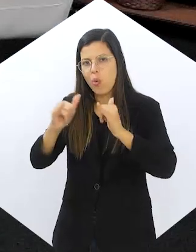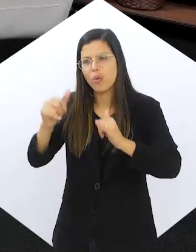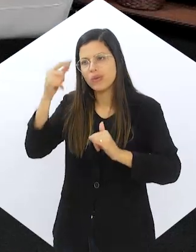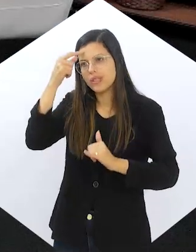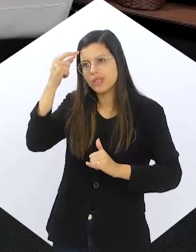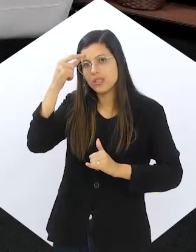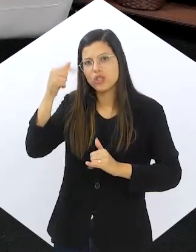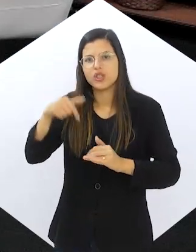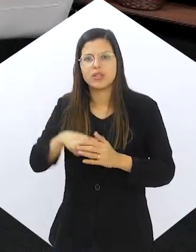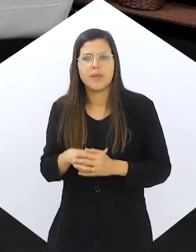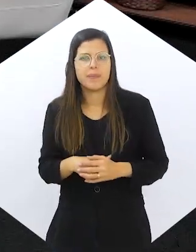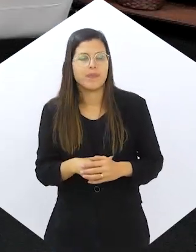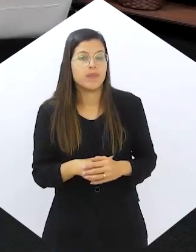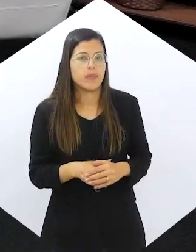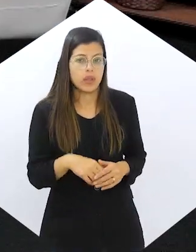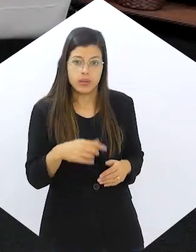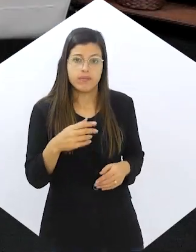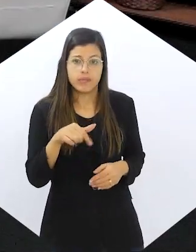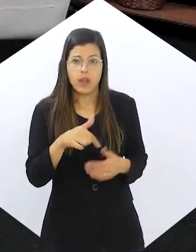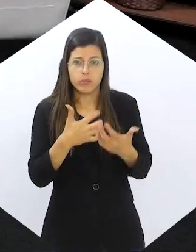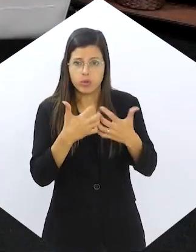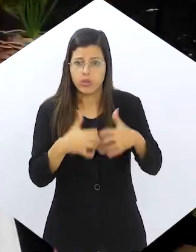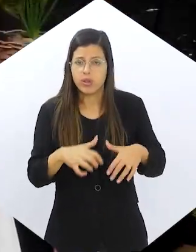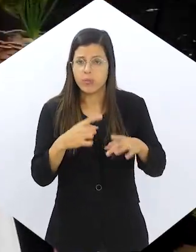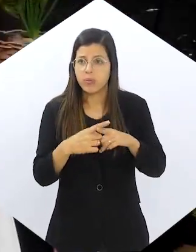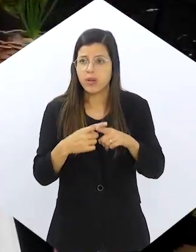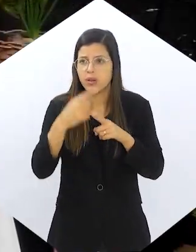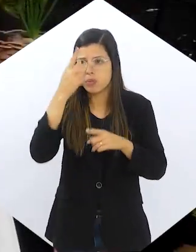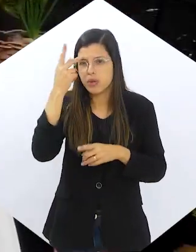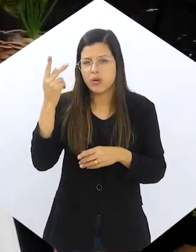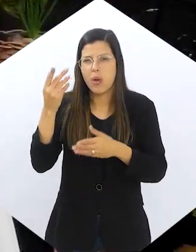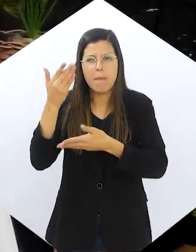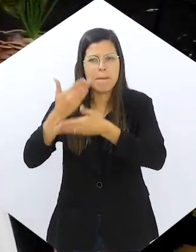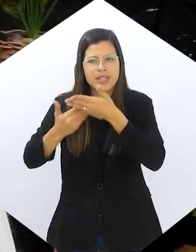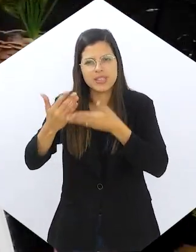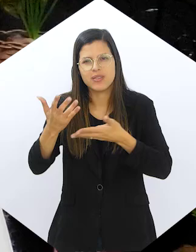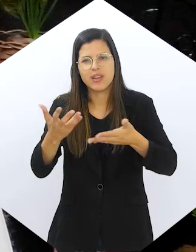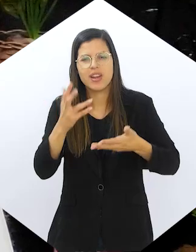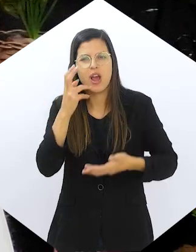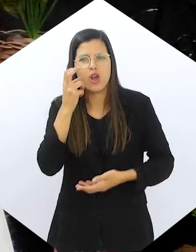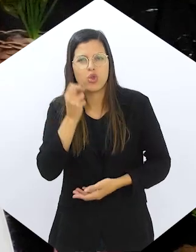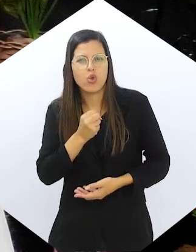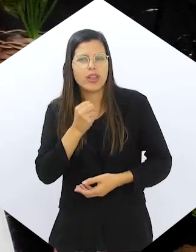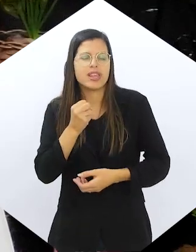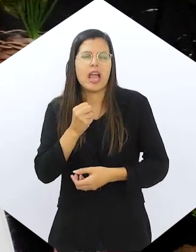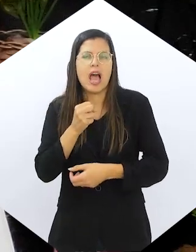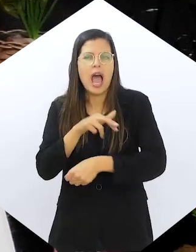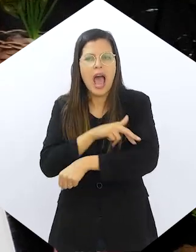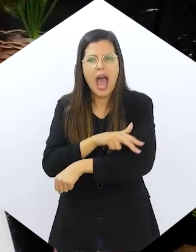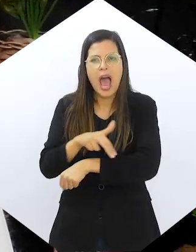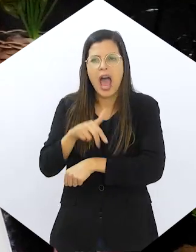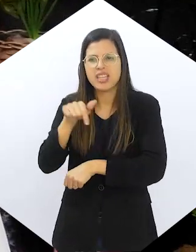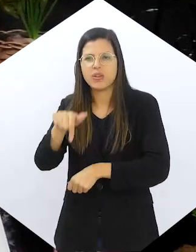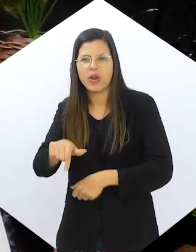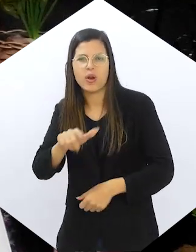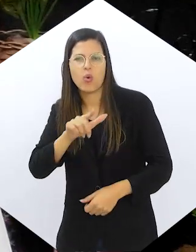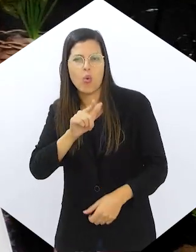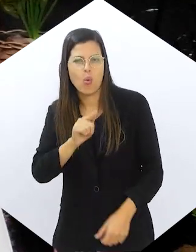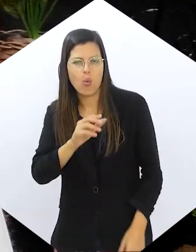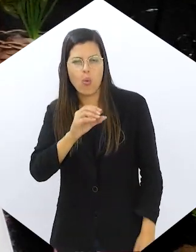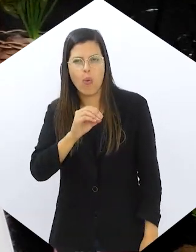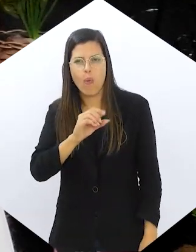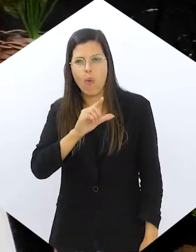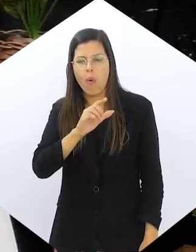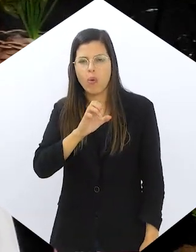funcionando, porque as pessoas antigamente gostavam muito de adotar cães com raça, comprar Raças em pet específicas. shopping, né? Ah, eu quero esse cachorro, eu quero um labrador,